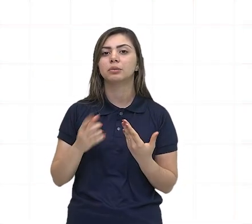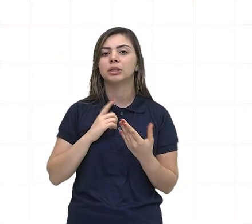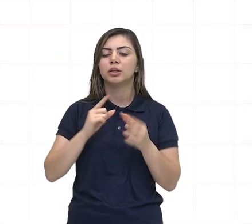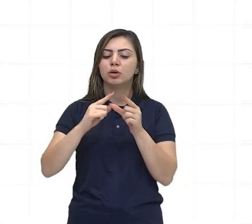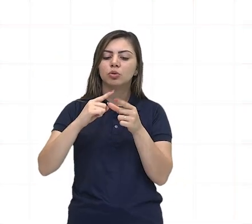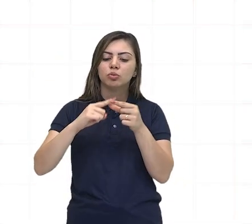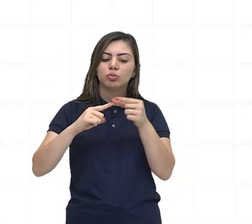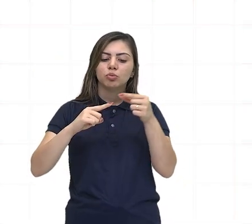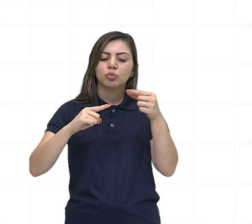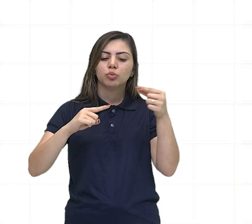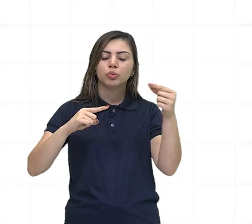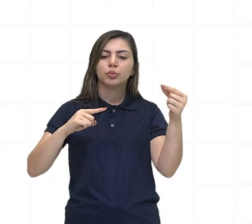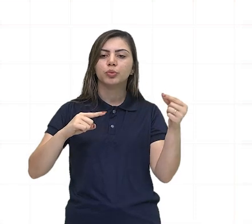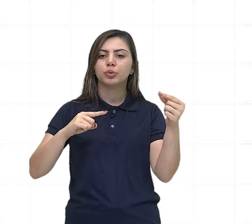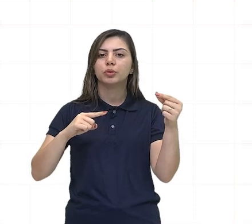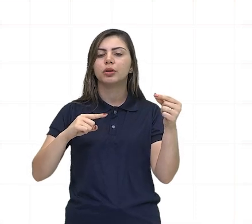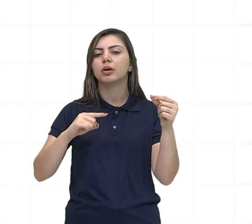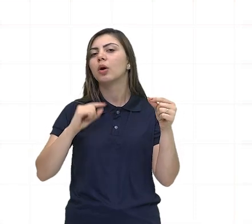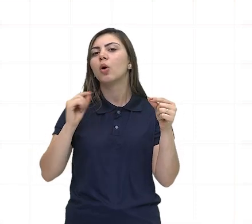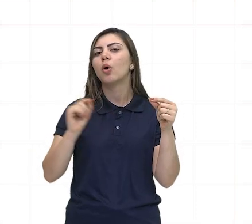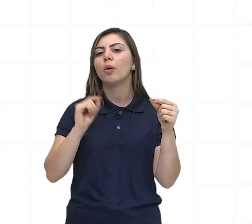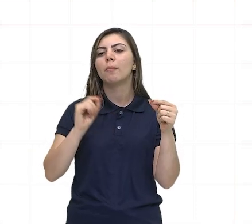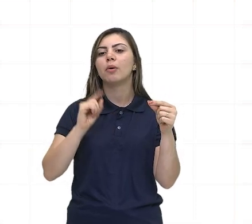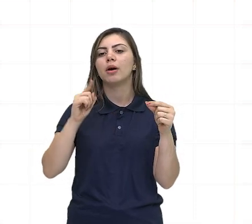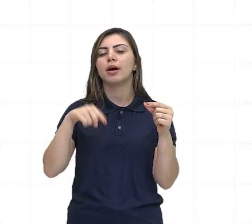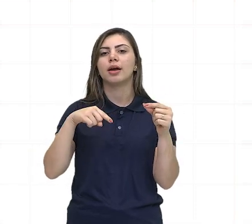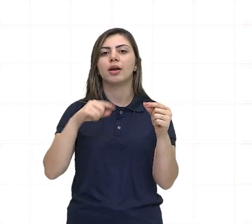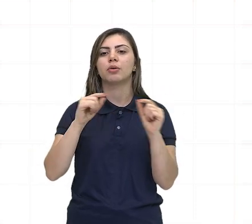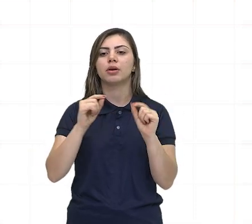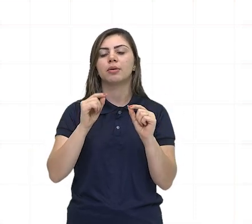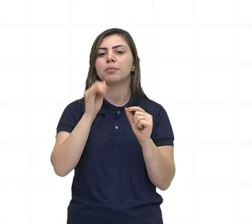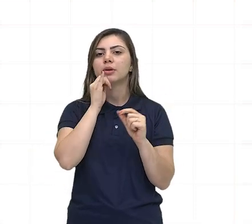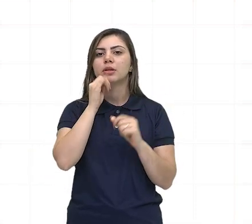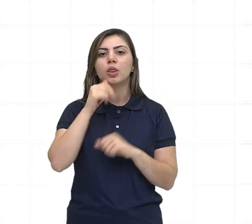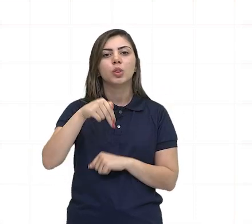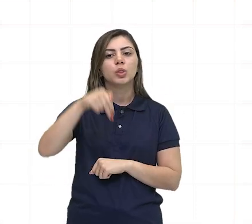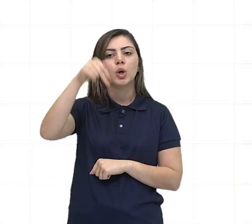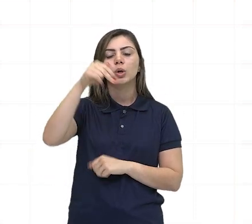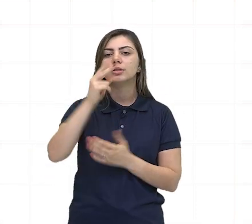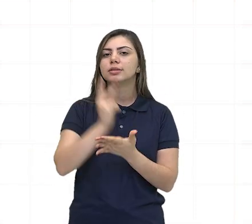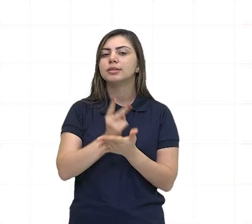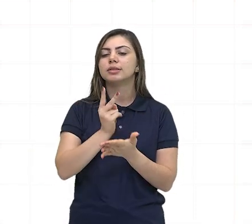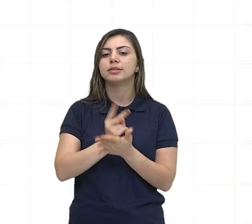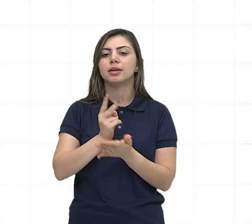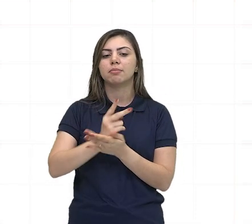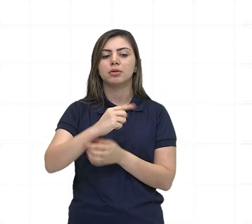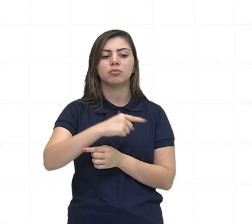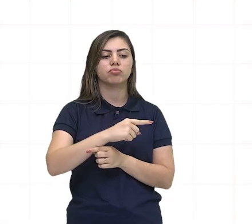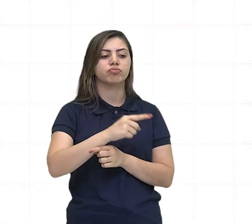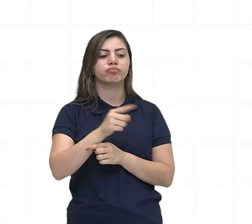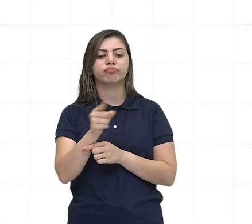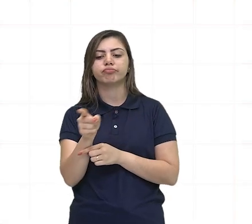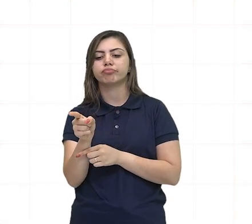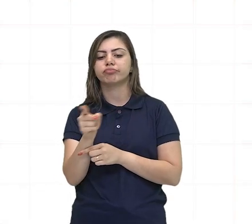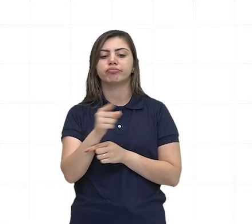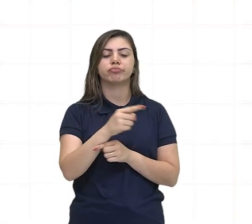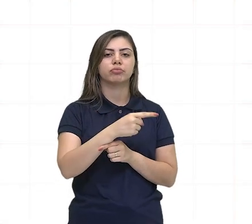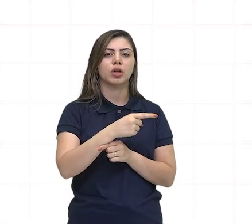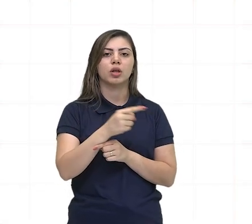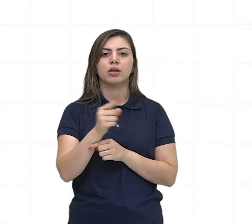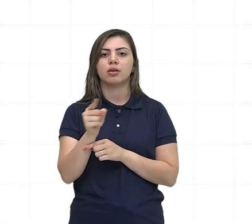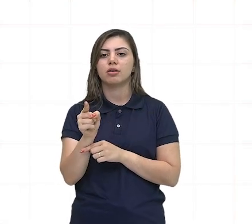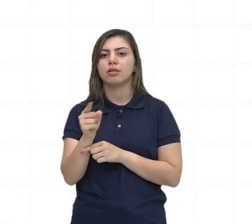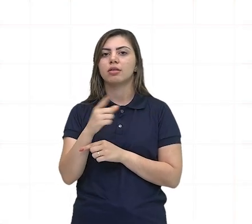da bússola, ela aponta sempre para o norte. Essa agulha ela é atraída pelo